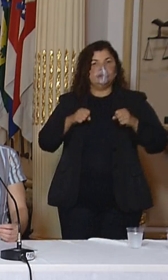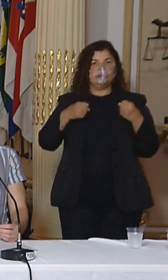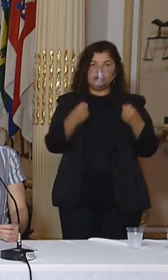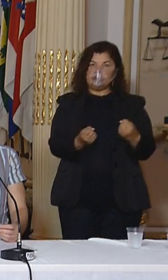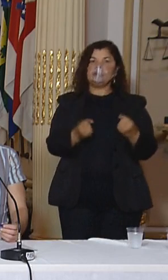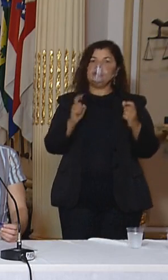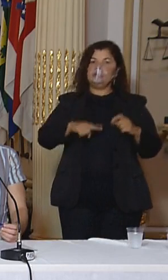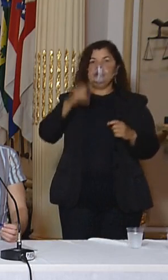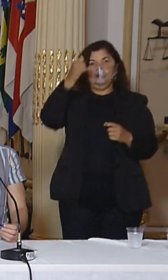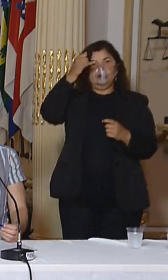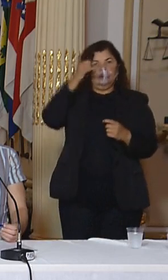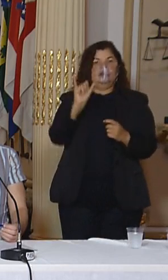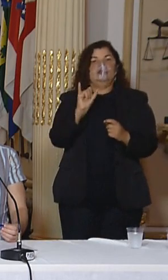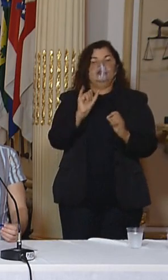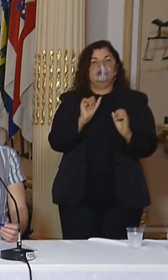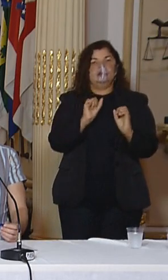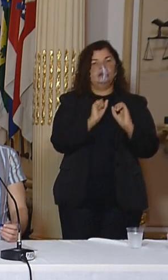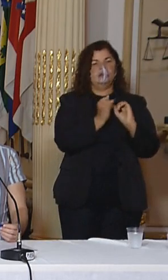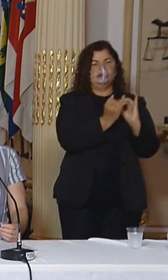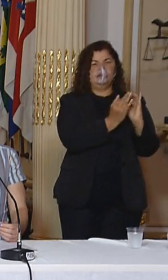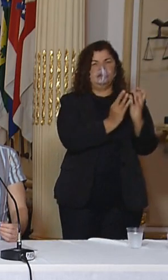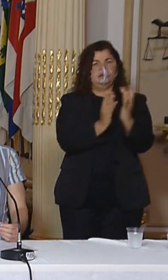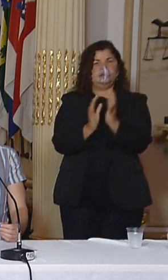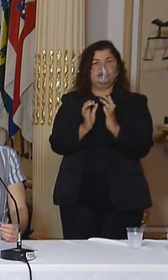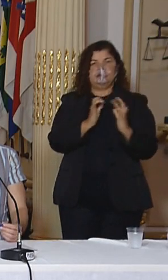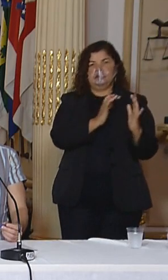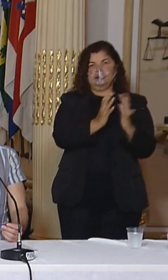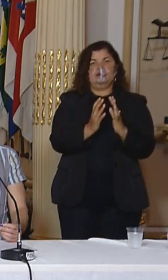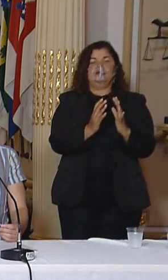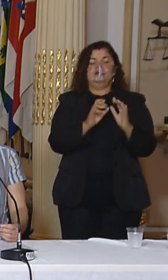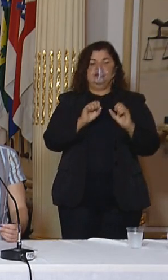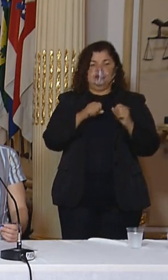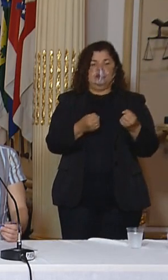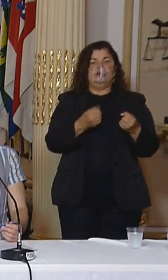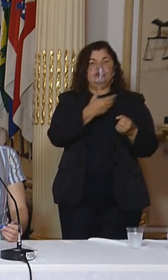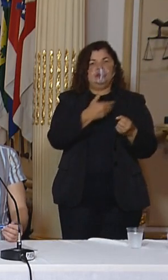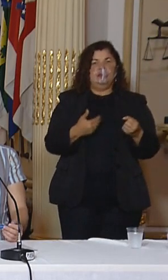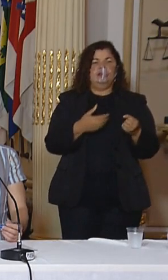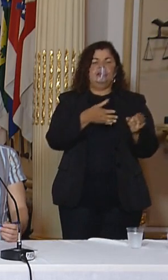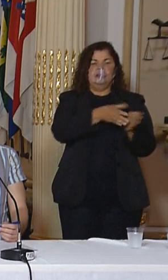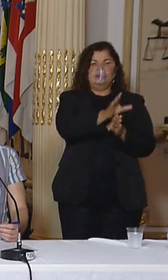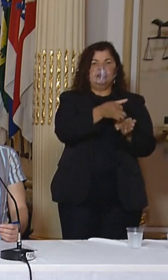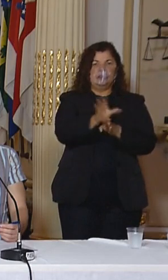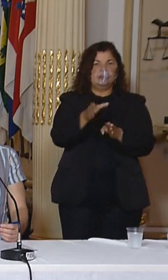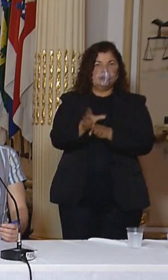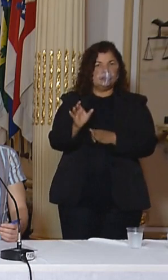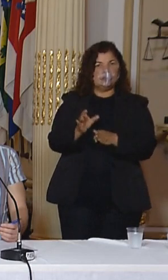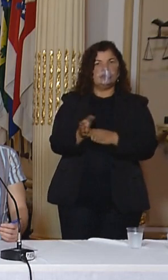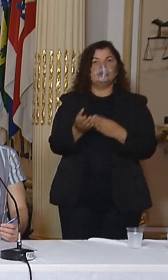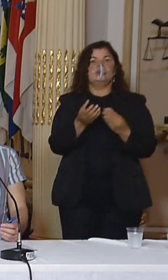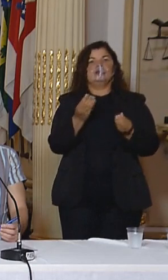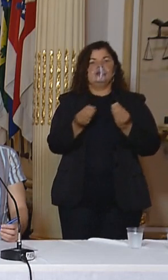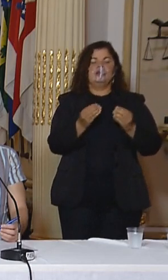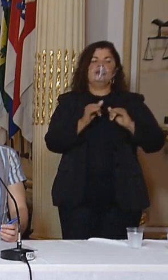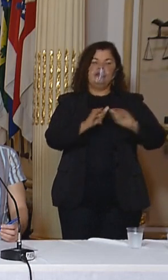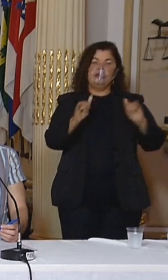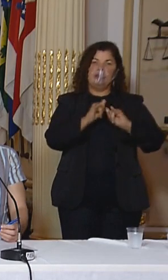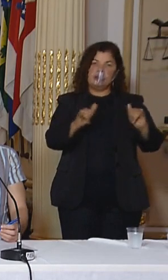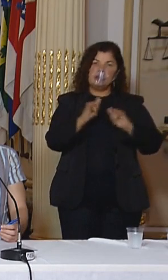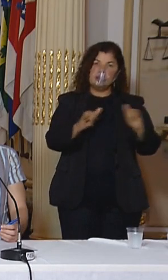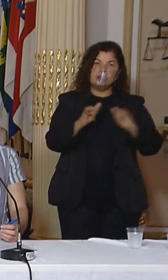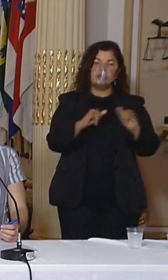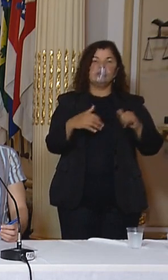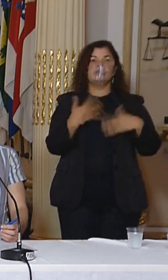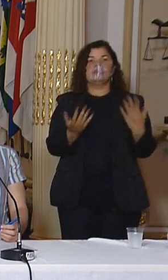são para evitar aglomerações. Há um esforço grande do governo do ponto de vista educativo, do ponto de vista formativo. Há